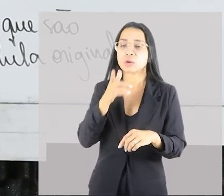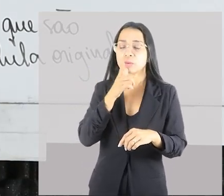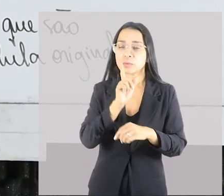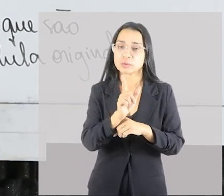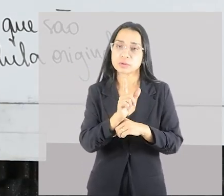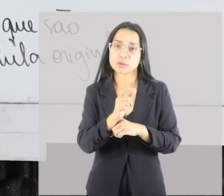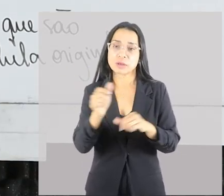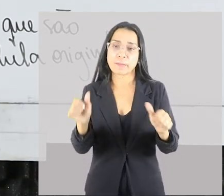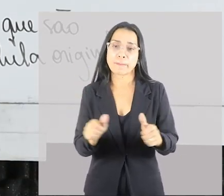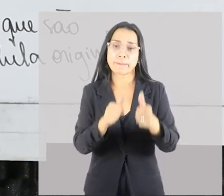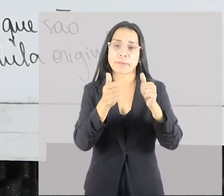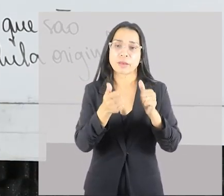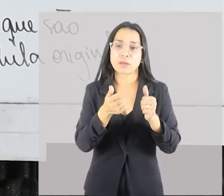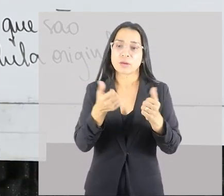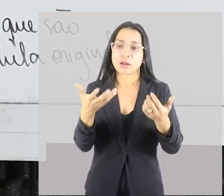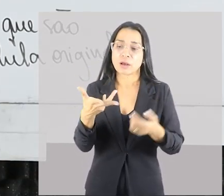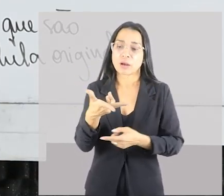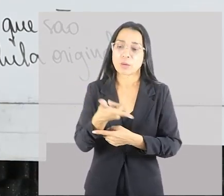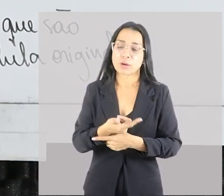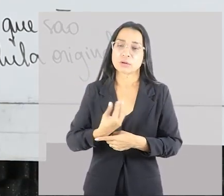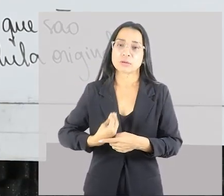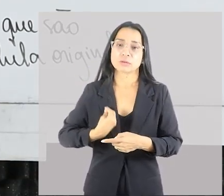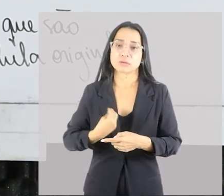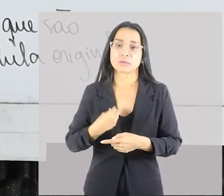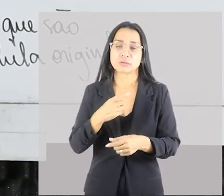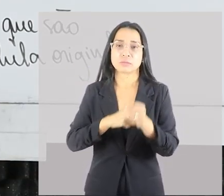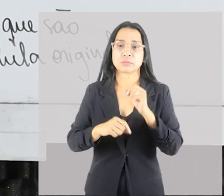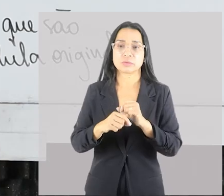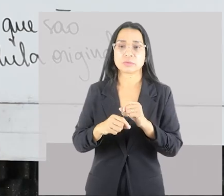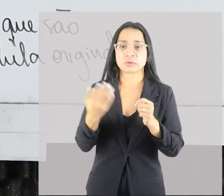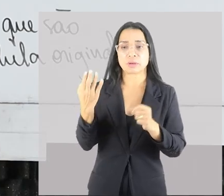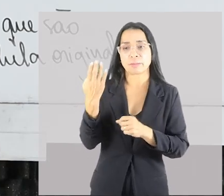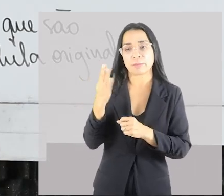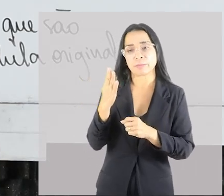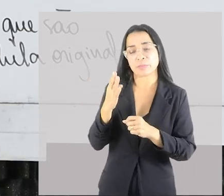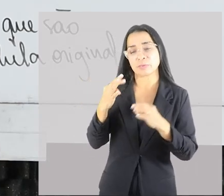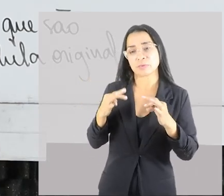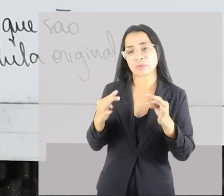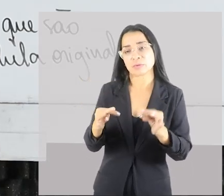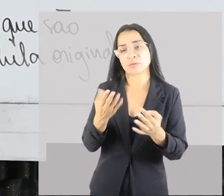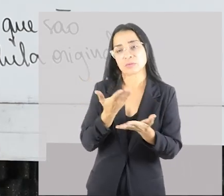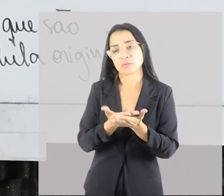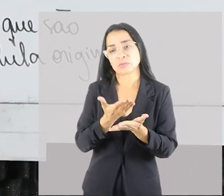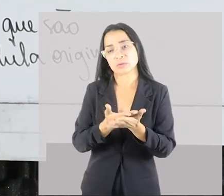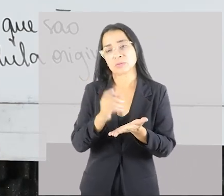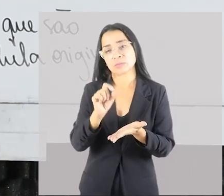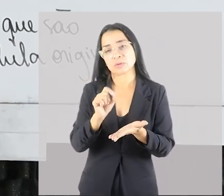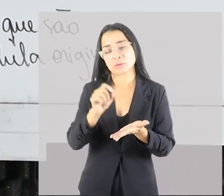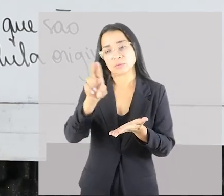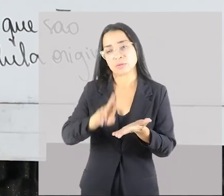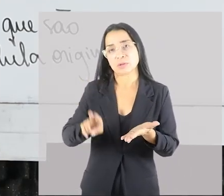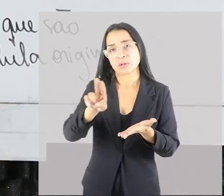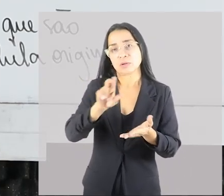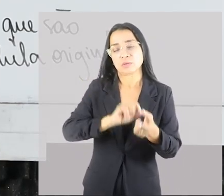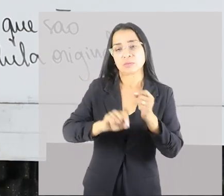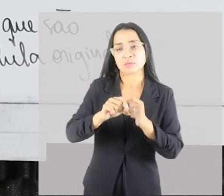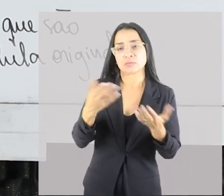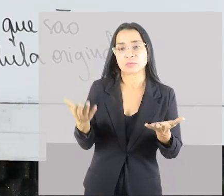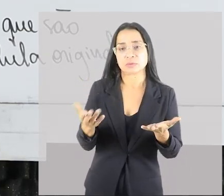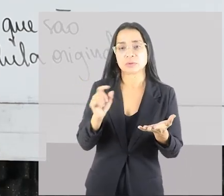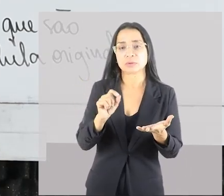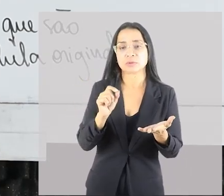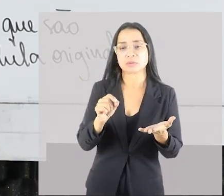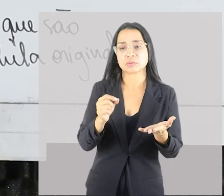qualidade de vida dos indivíduos. A biotecnologia, ela vem sendo estudada para isso, para ser utilizada a favor, né,